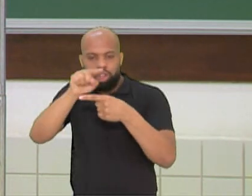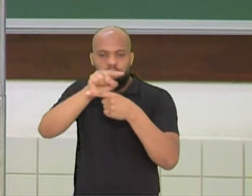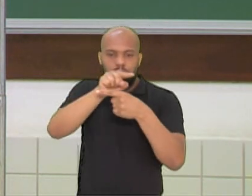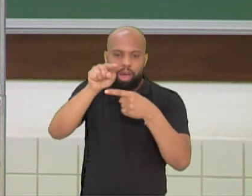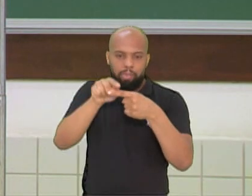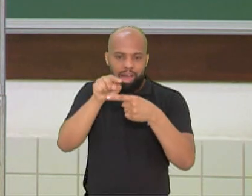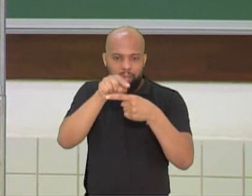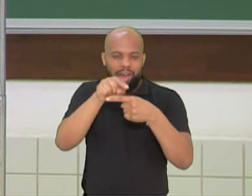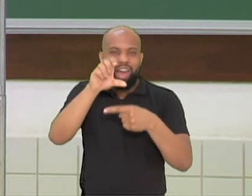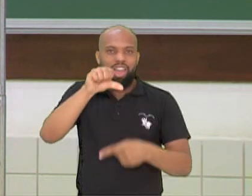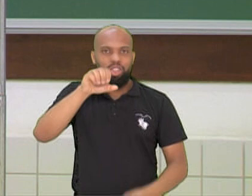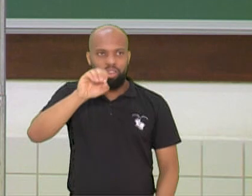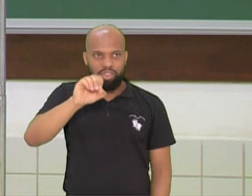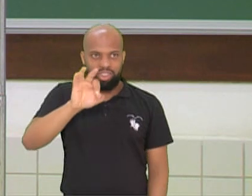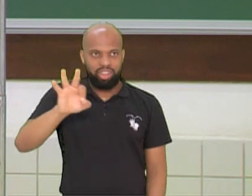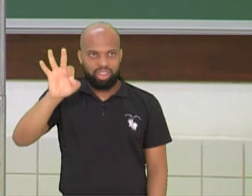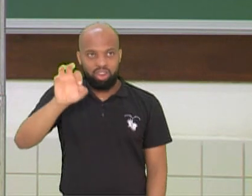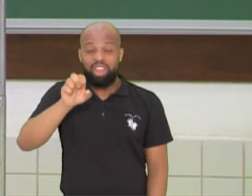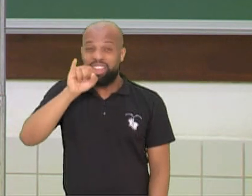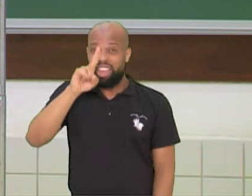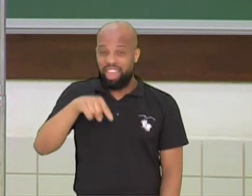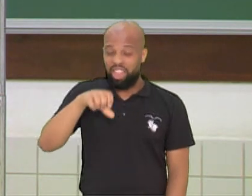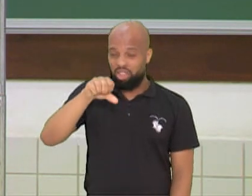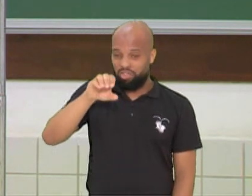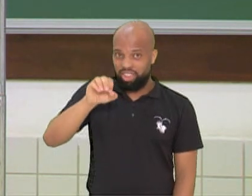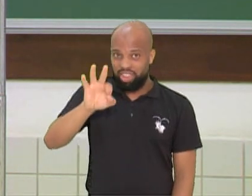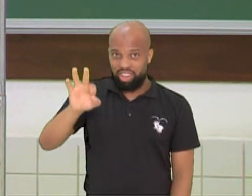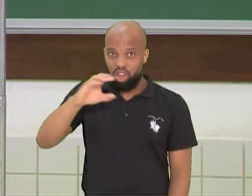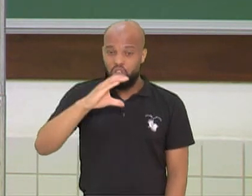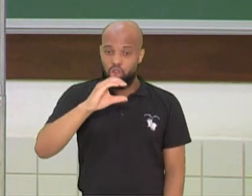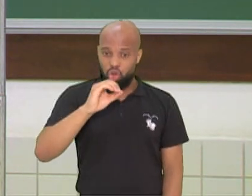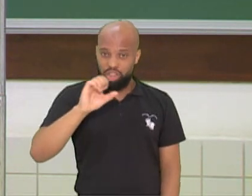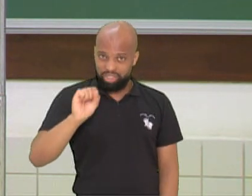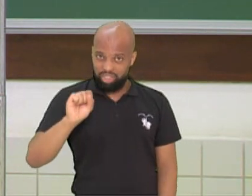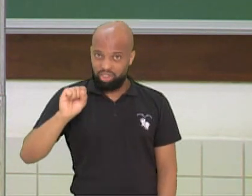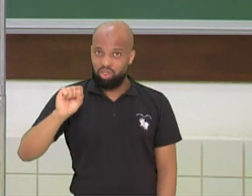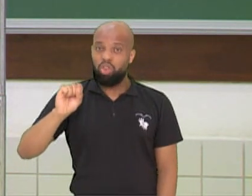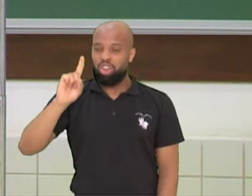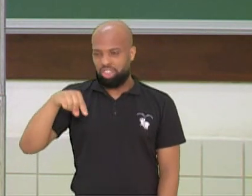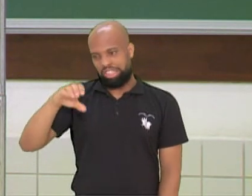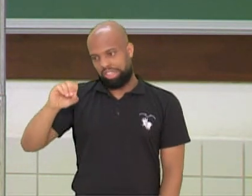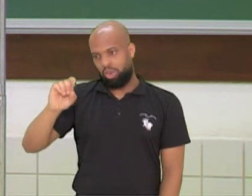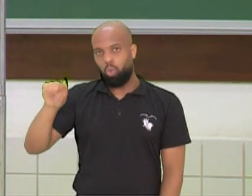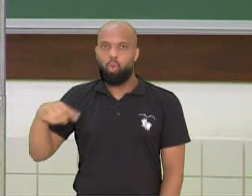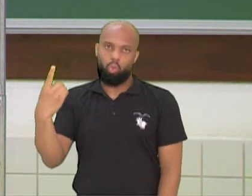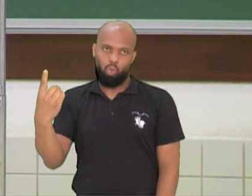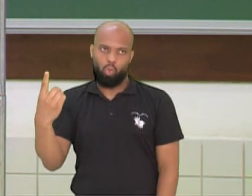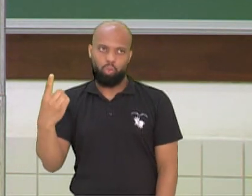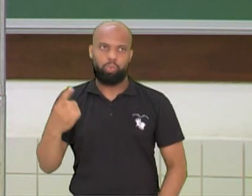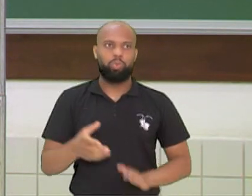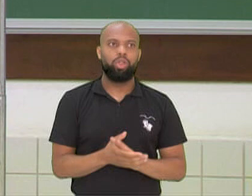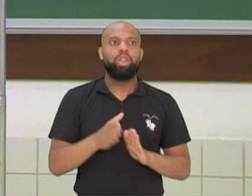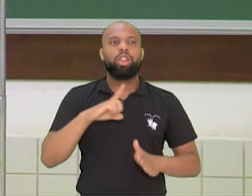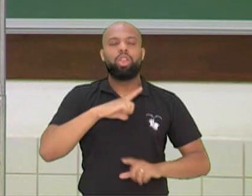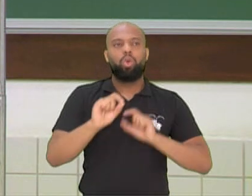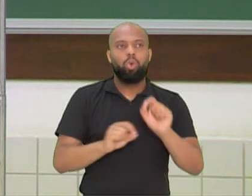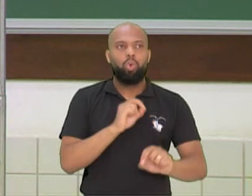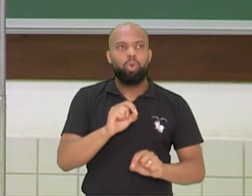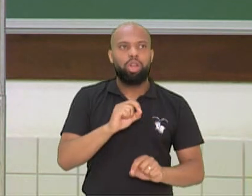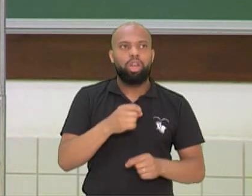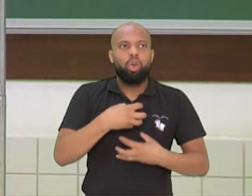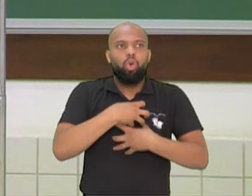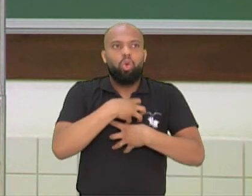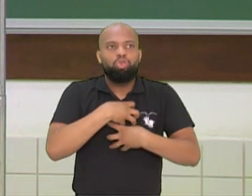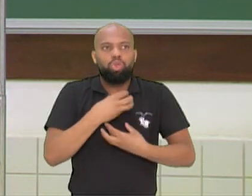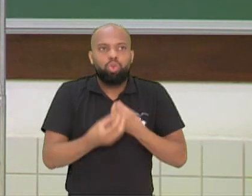cosseno de 0 graus é 1, e aí é o campo vezes a área apenas, tá bom? Campo é Tesla, área é metro quadrado. Tesla vezes